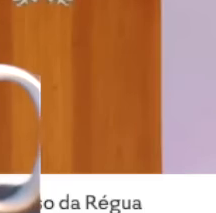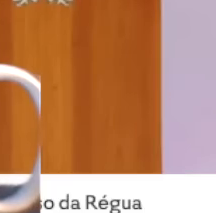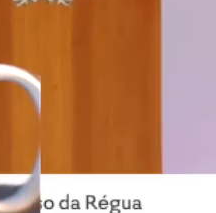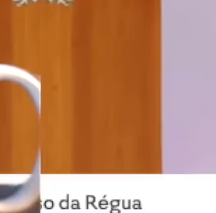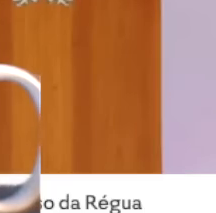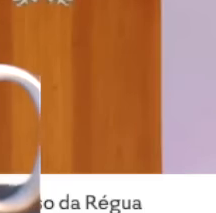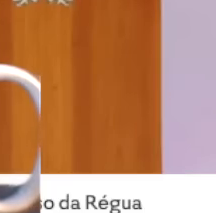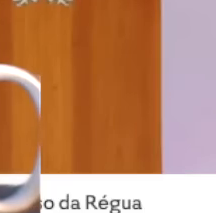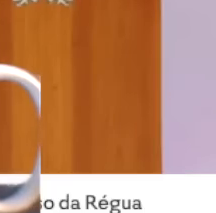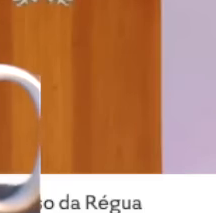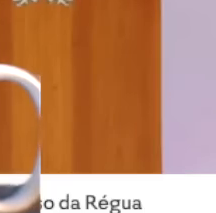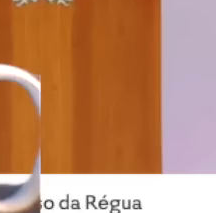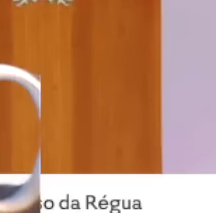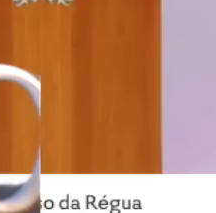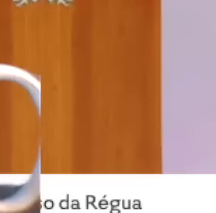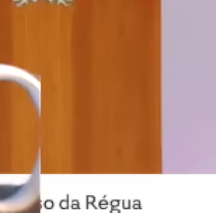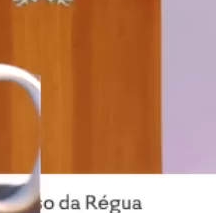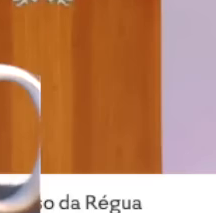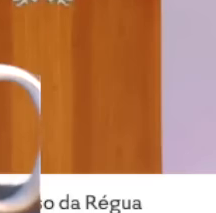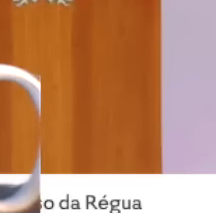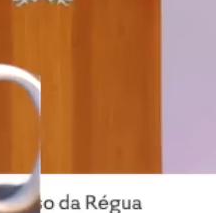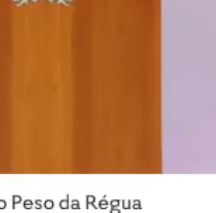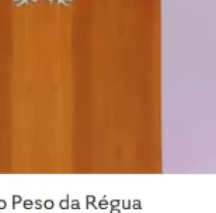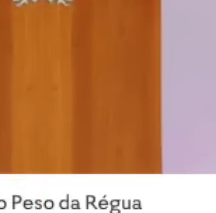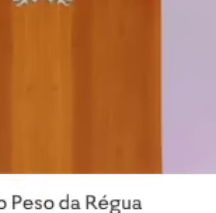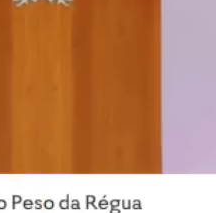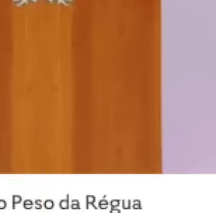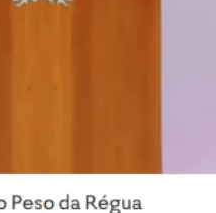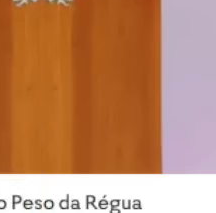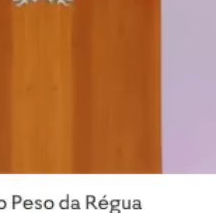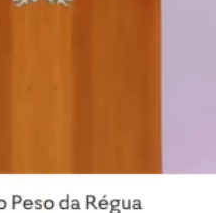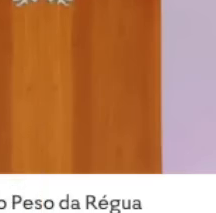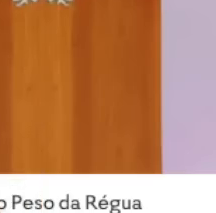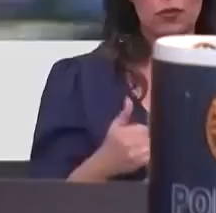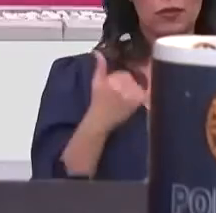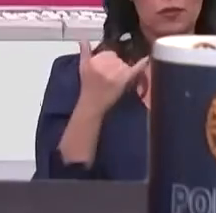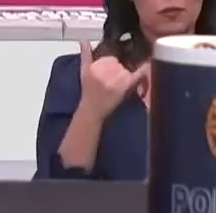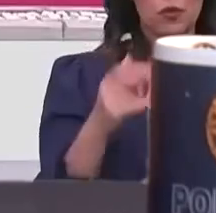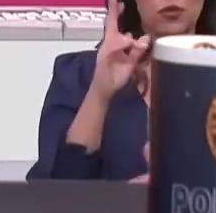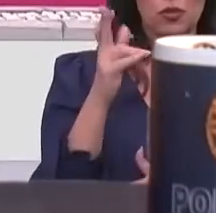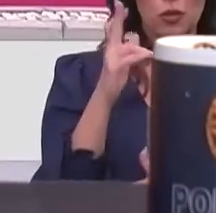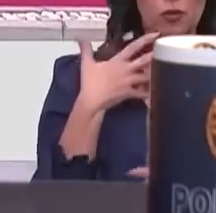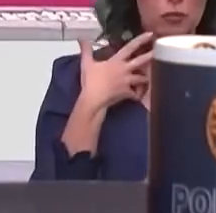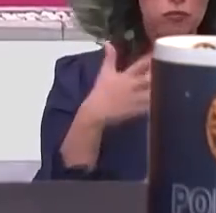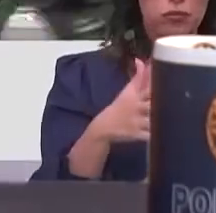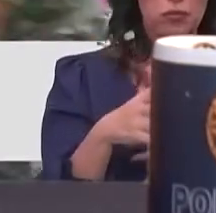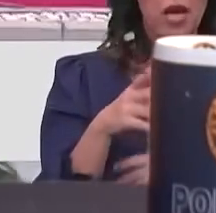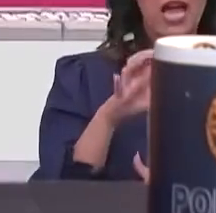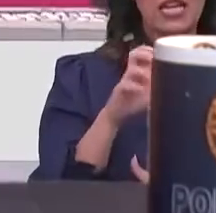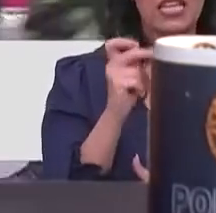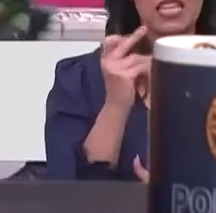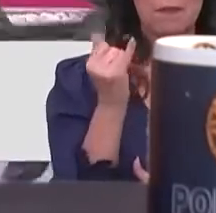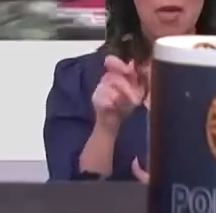no Panorama político estratégico Mundial e por último uma parada militar